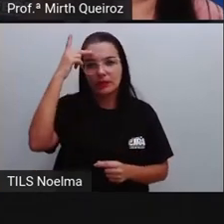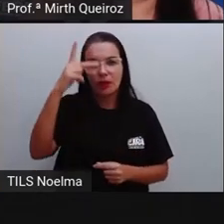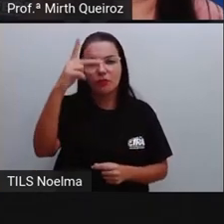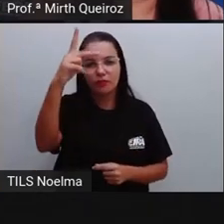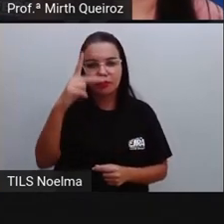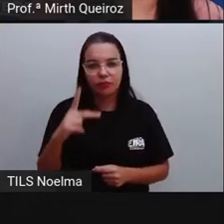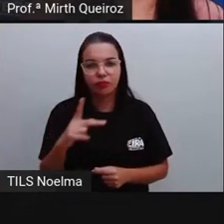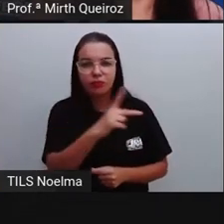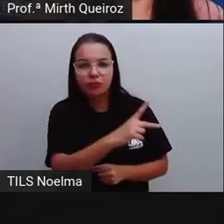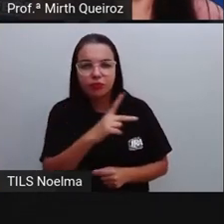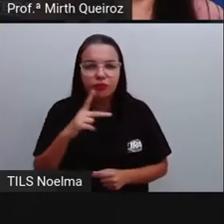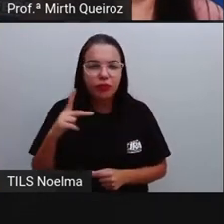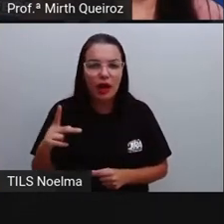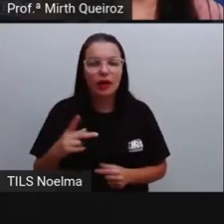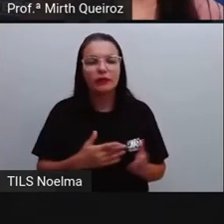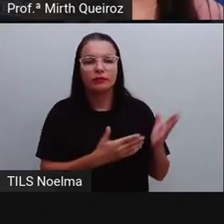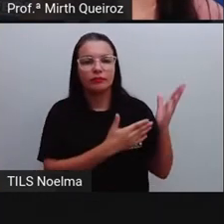exemplo aí.